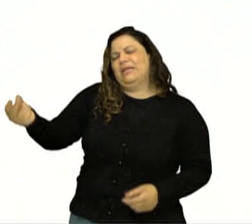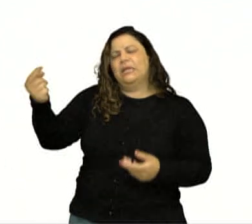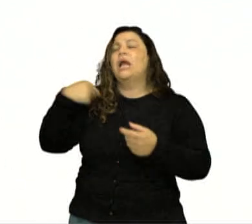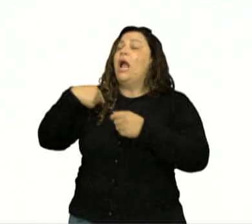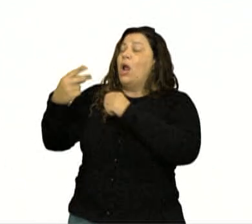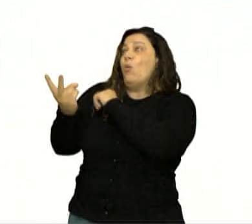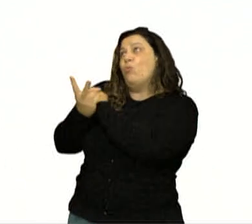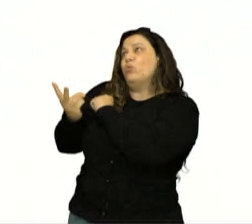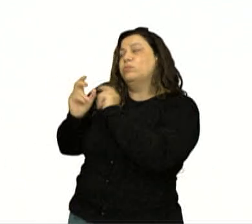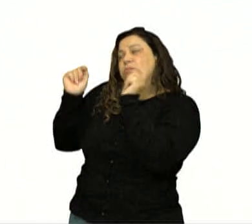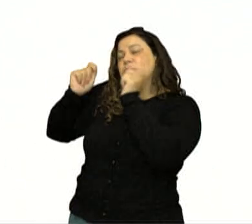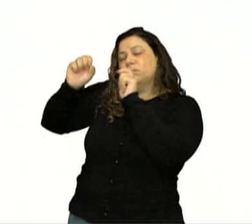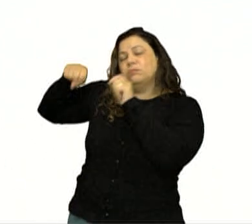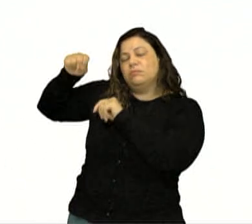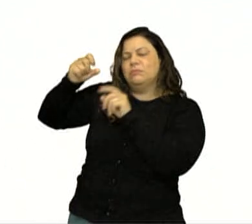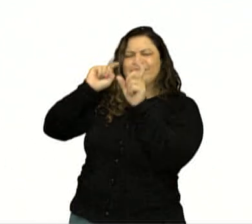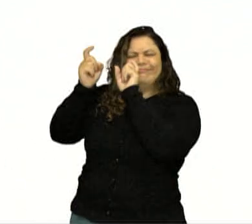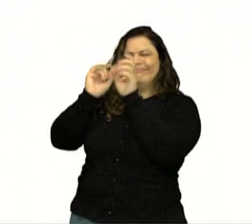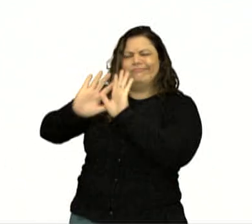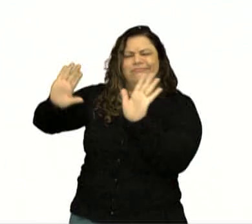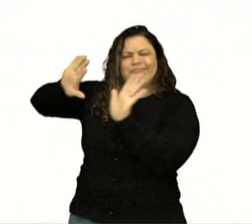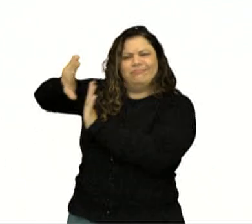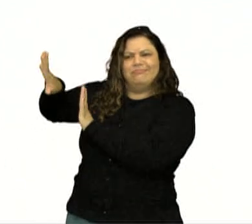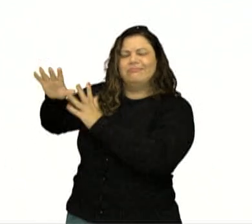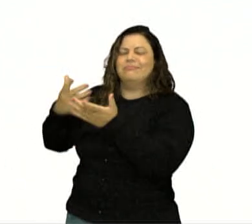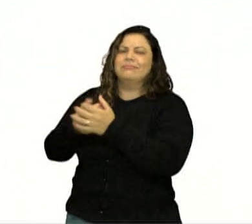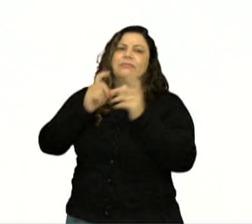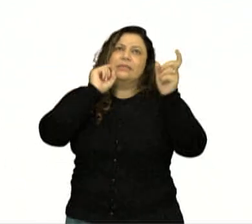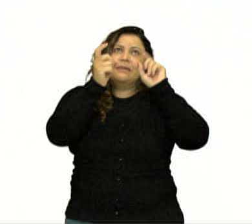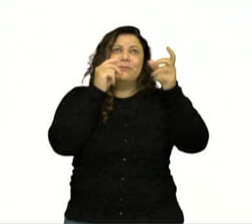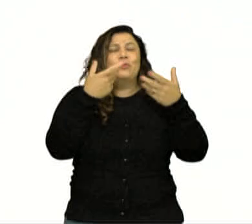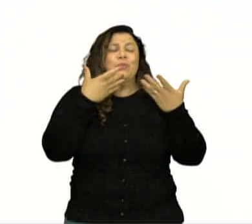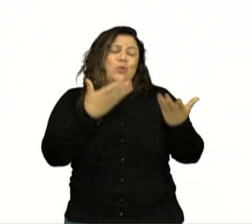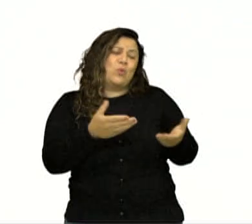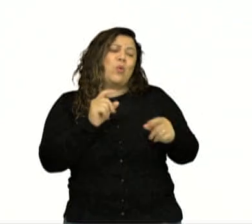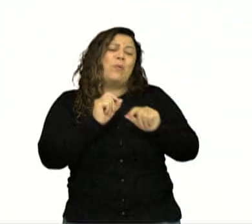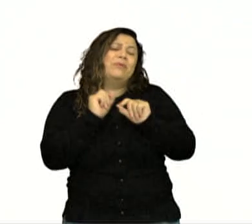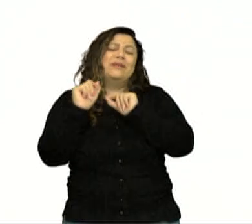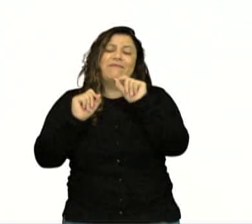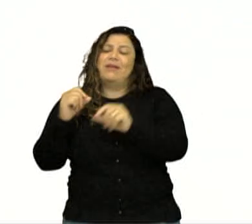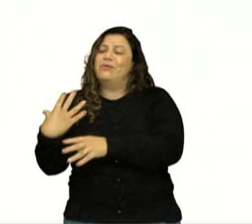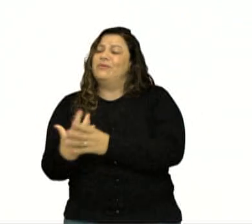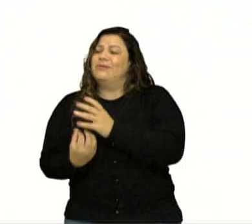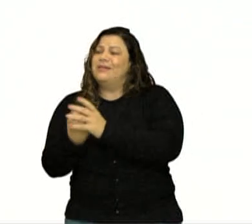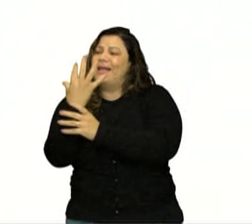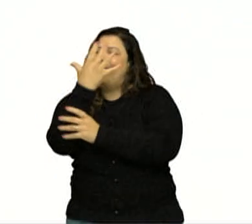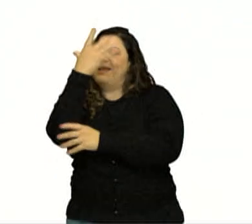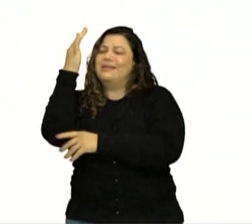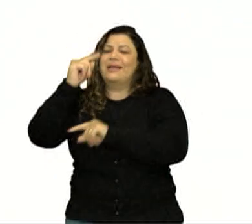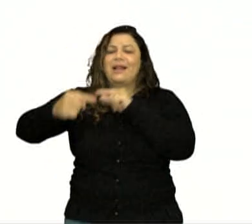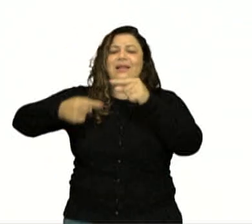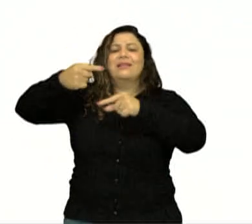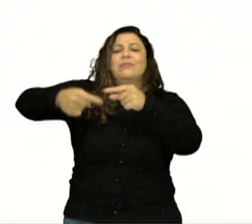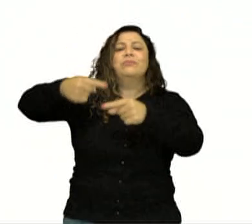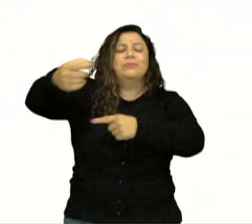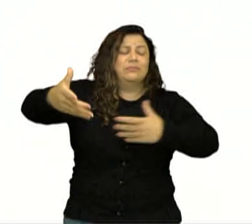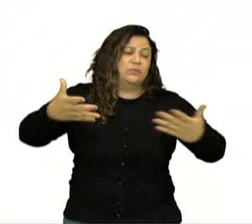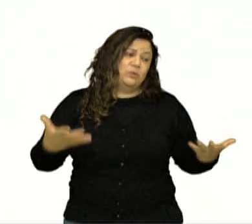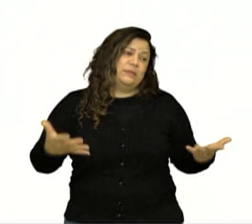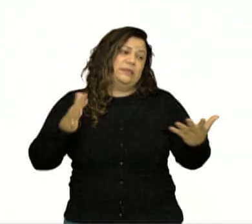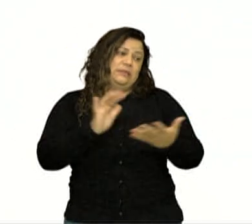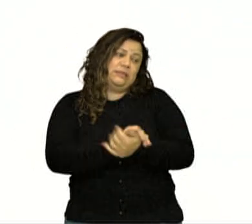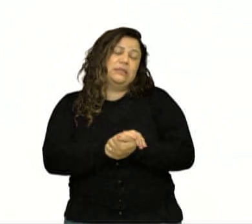mamãe, não se preocupe. Mas eu me preocupo, Violeta. Quem vai cuidar dela depois de você? Então